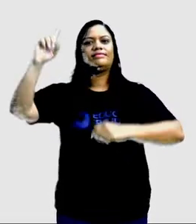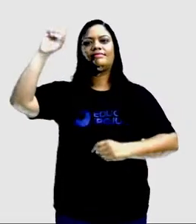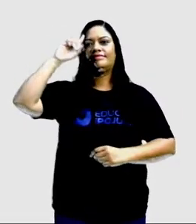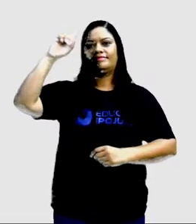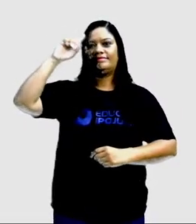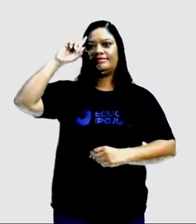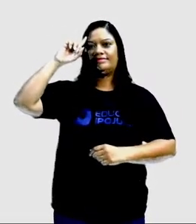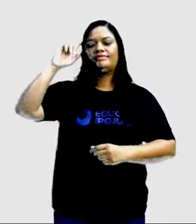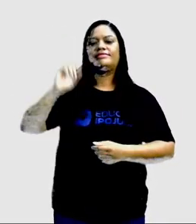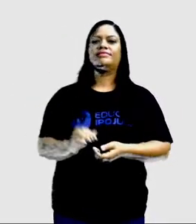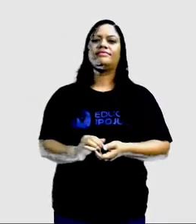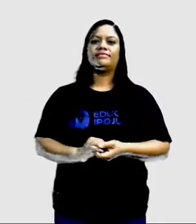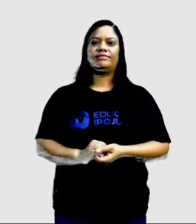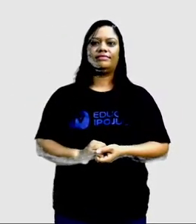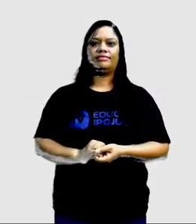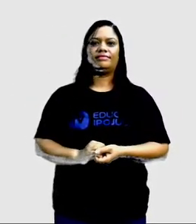dia.